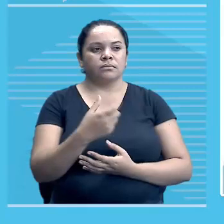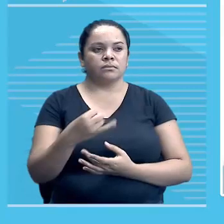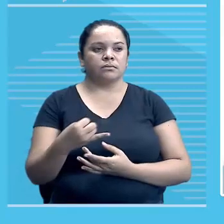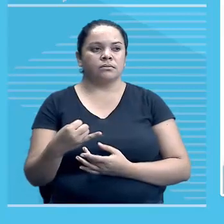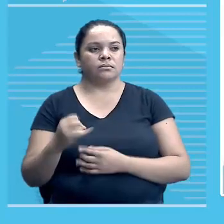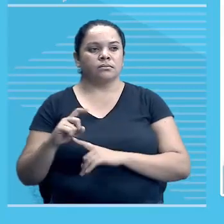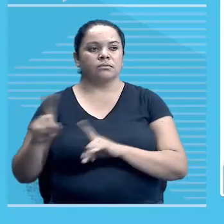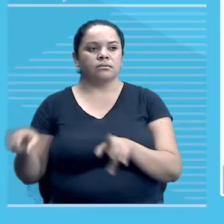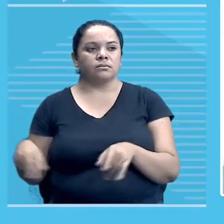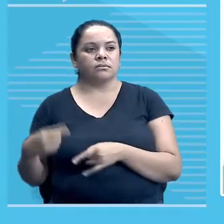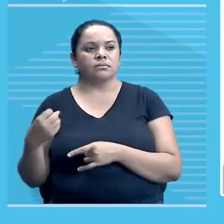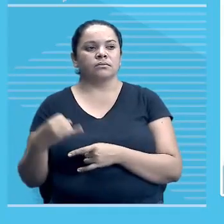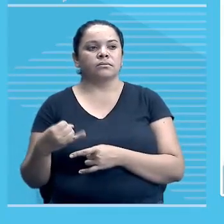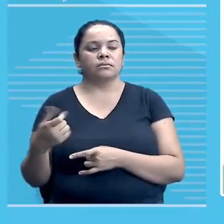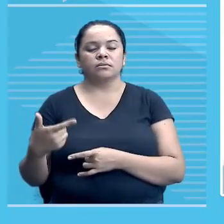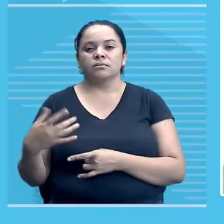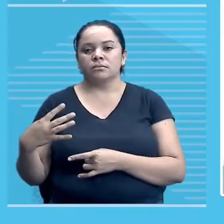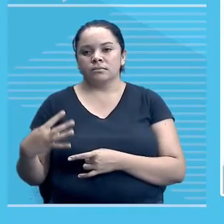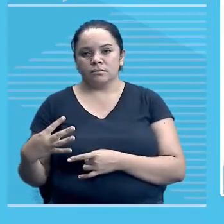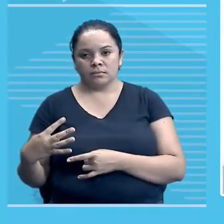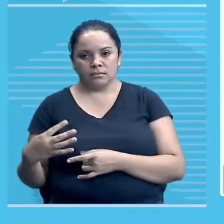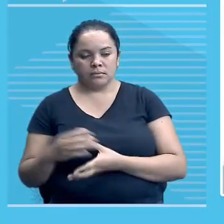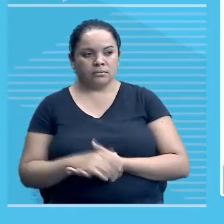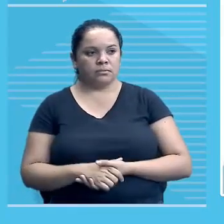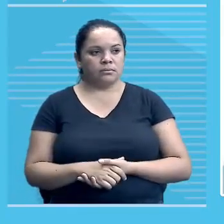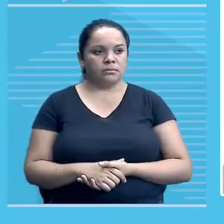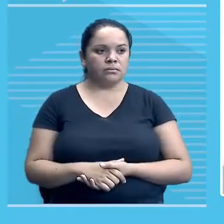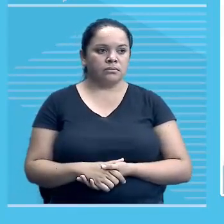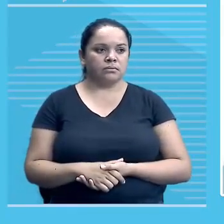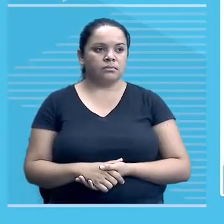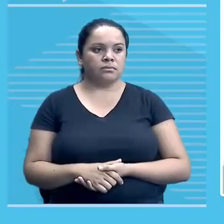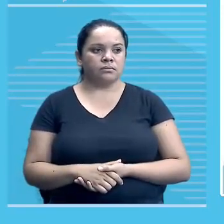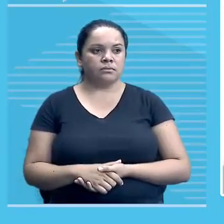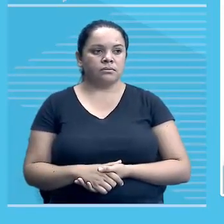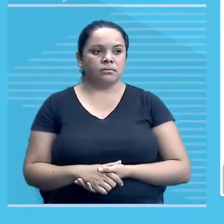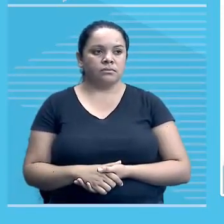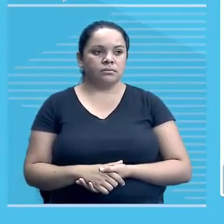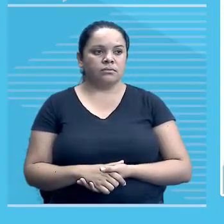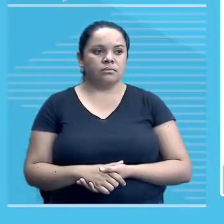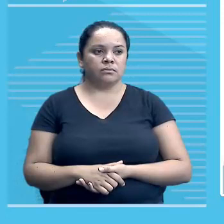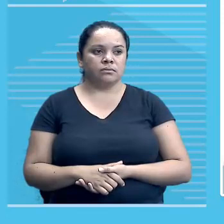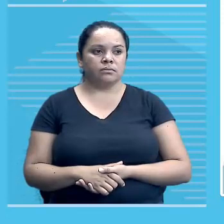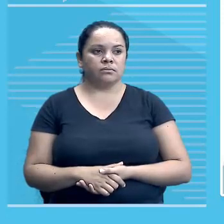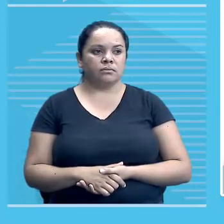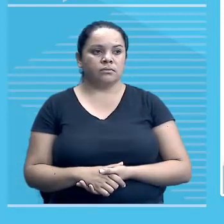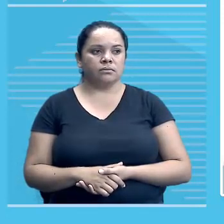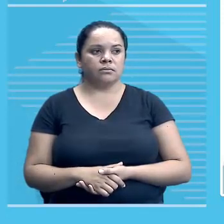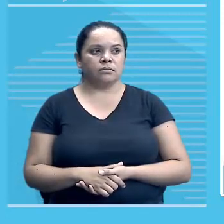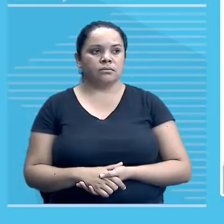Que vai ficar 2 mais 24, que dá